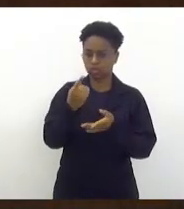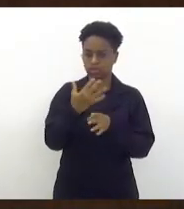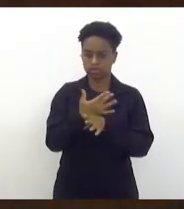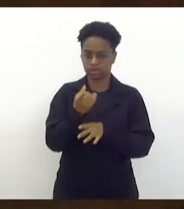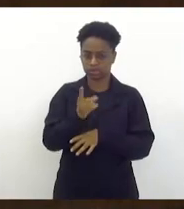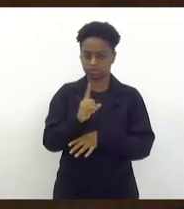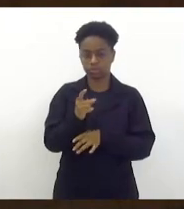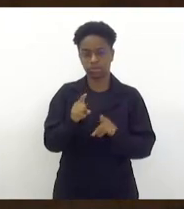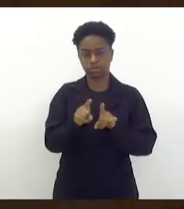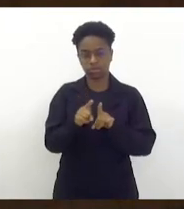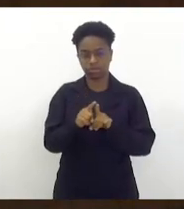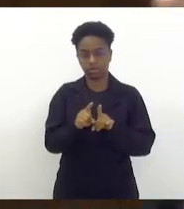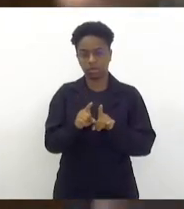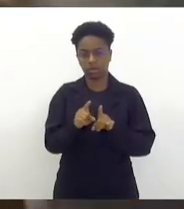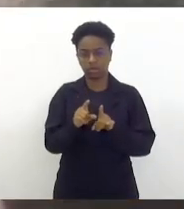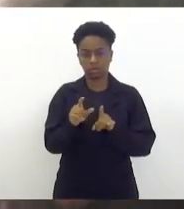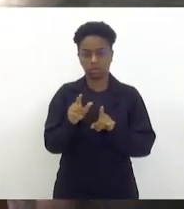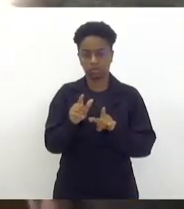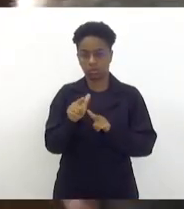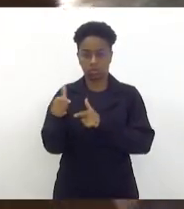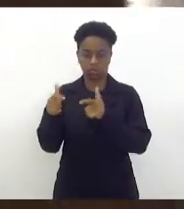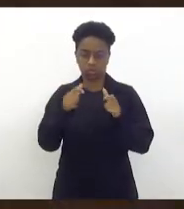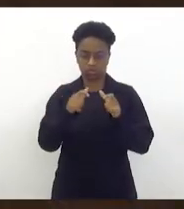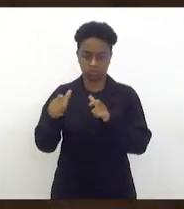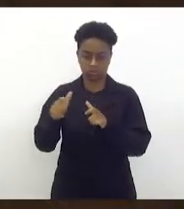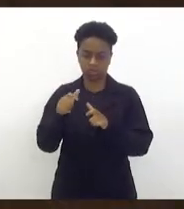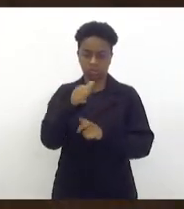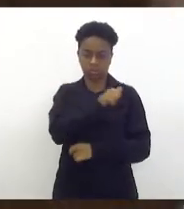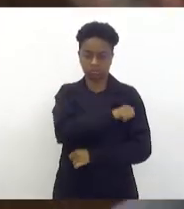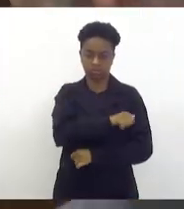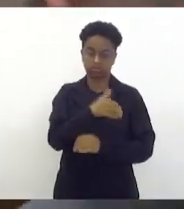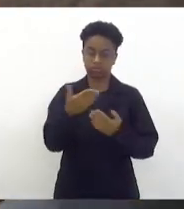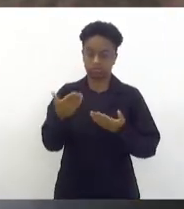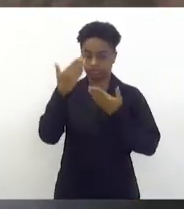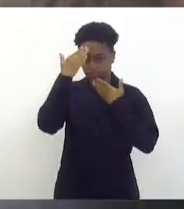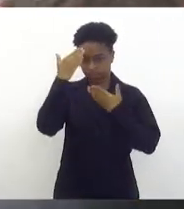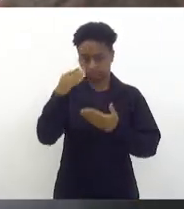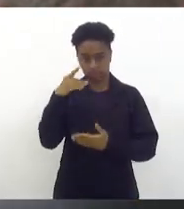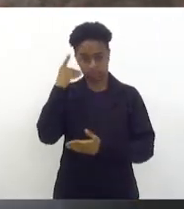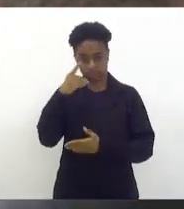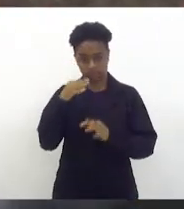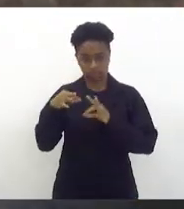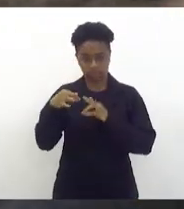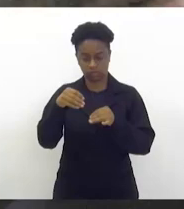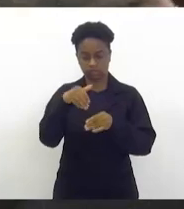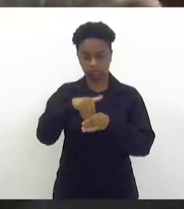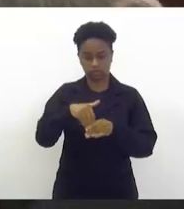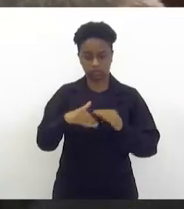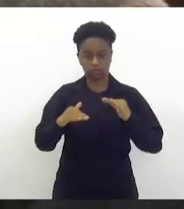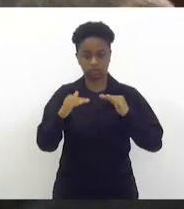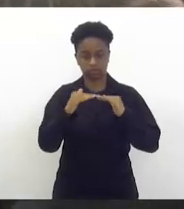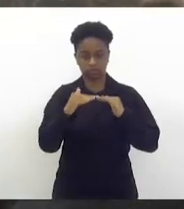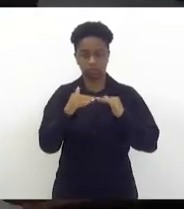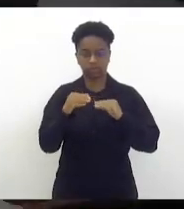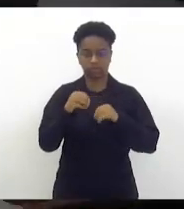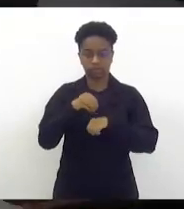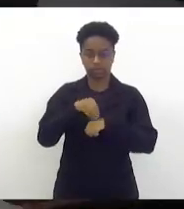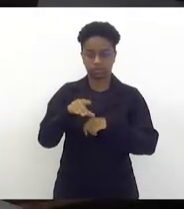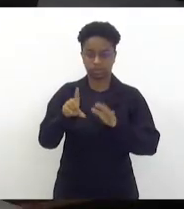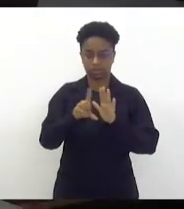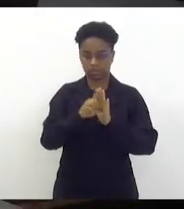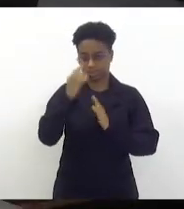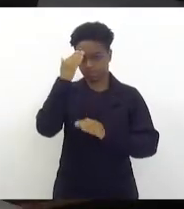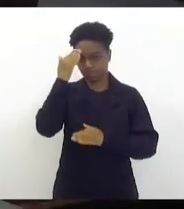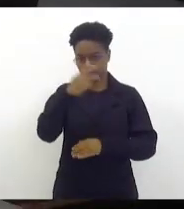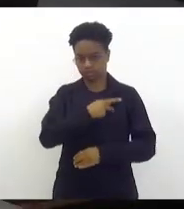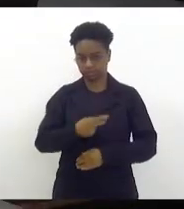Redonda, como todo o Sul Fluminense. Então, eu queria agradecer a todos os deputados e deputadas que votaram a favor dessa indicação legislativa. Muito obrigado,